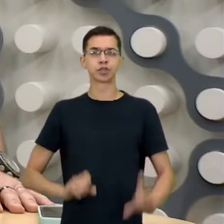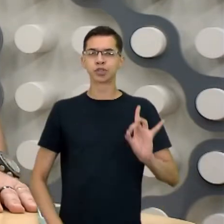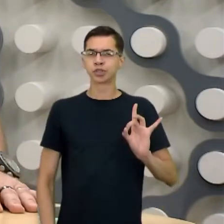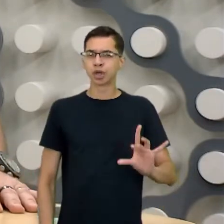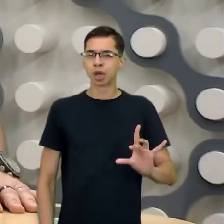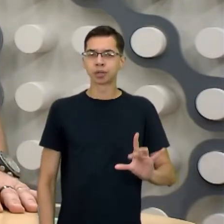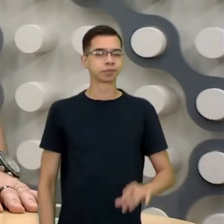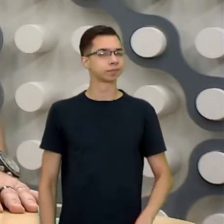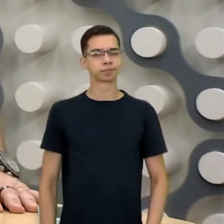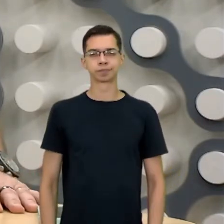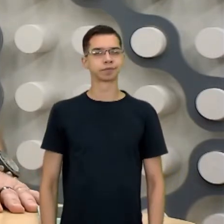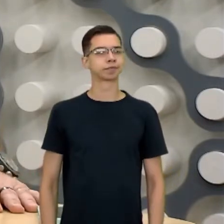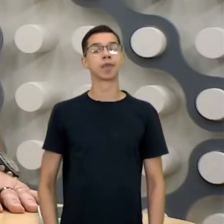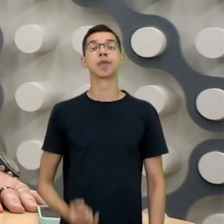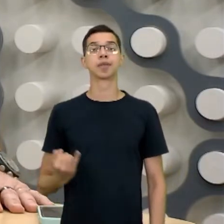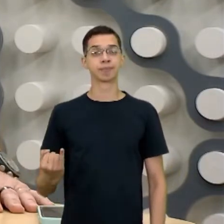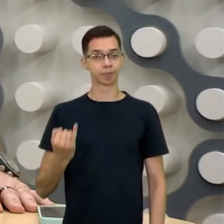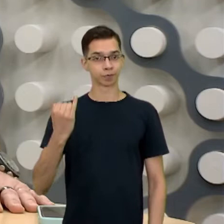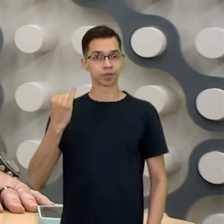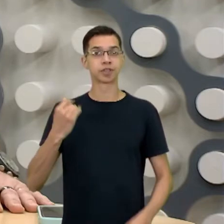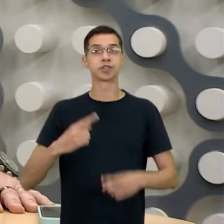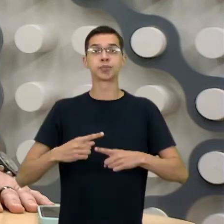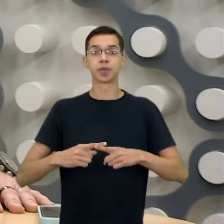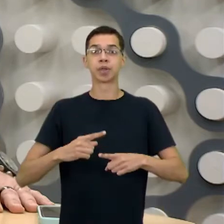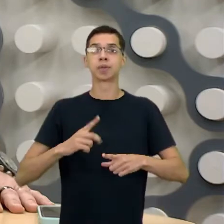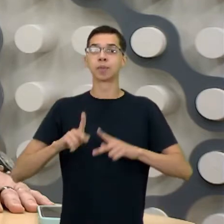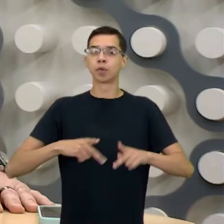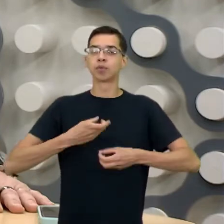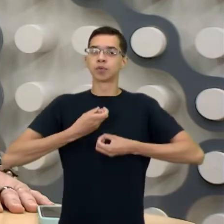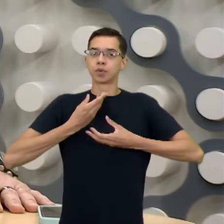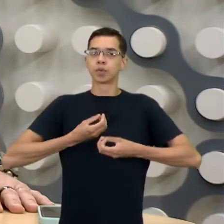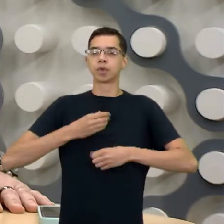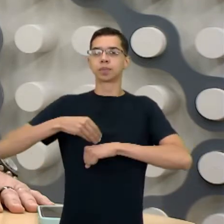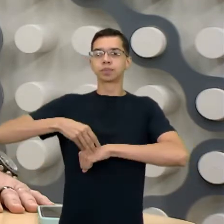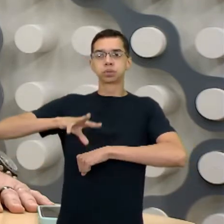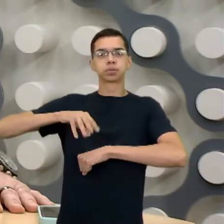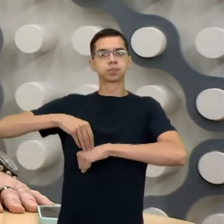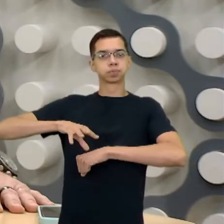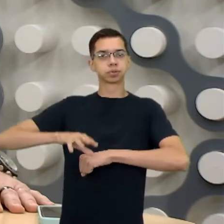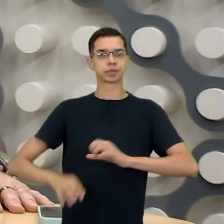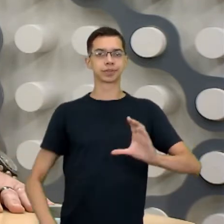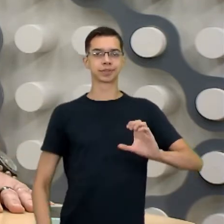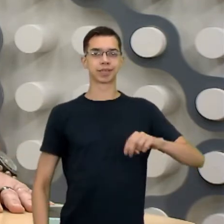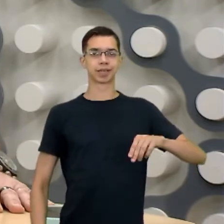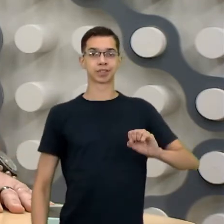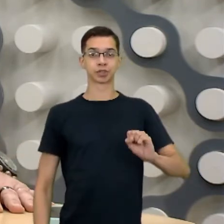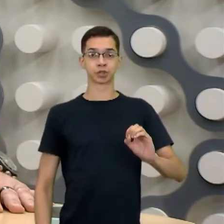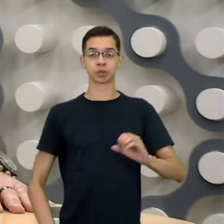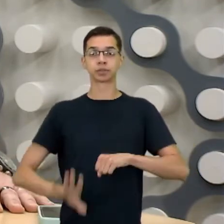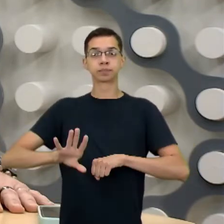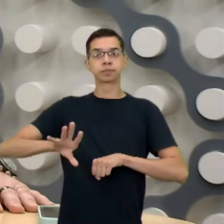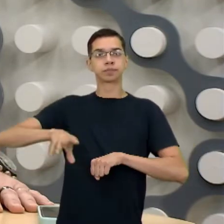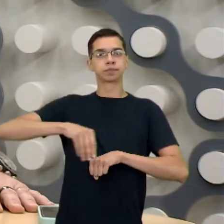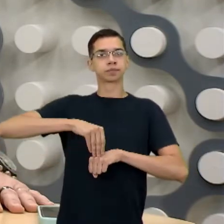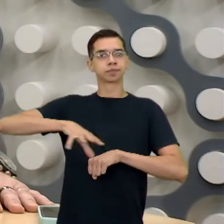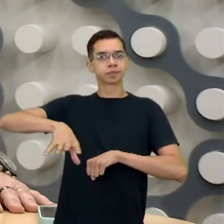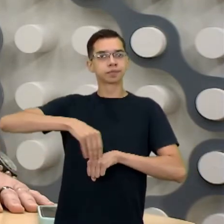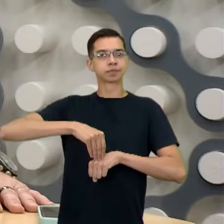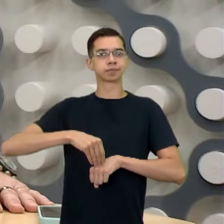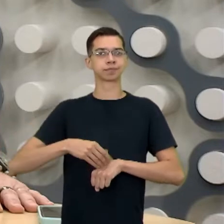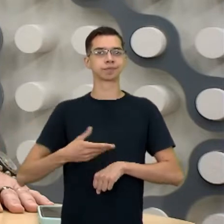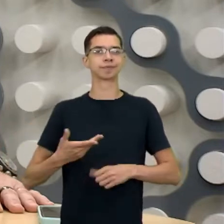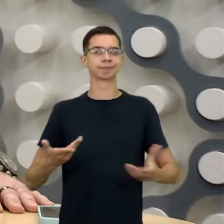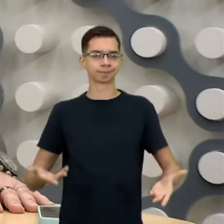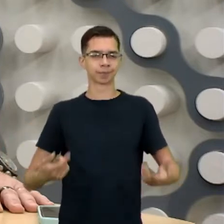a população passam para o censo. Né? Por isso que as informações elas têm que ser muito verídicas, né? Ou seja, fontes confiáveis,